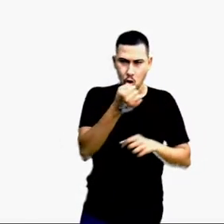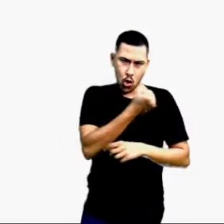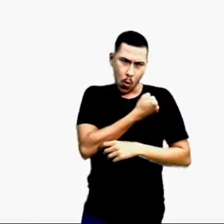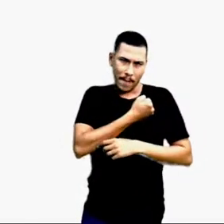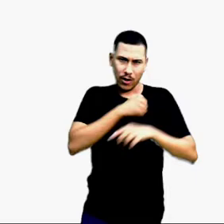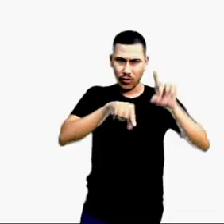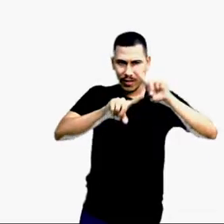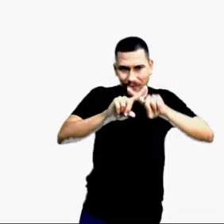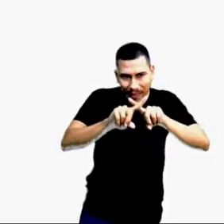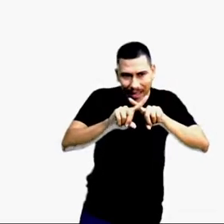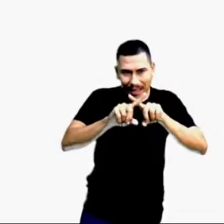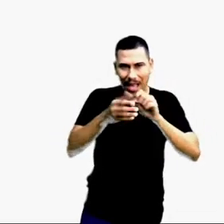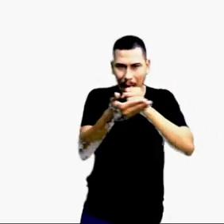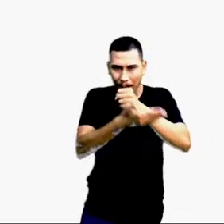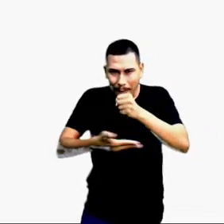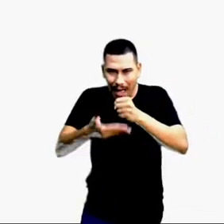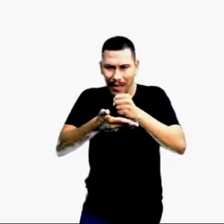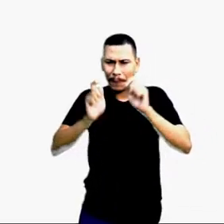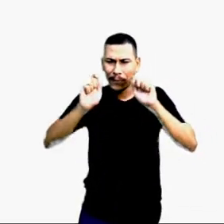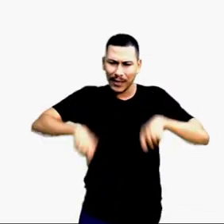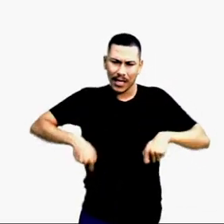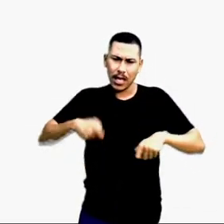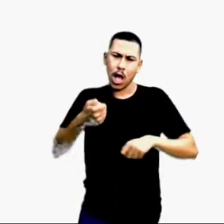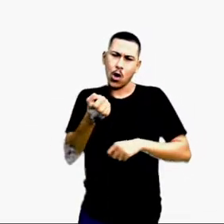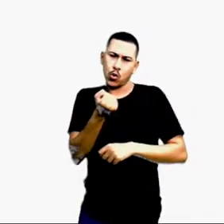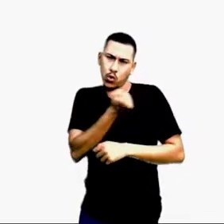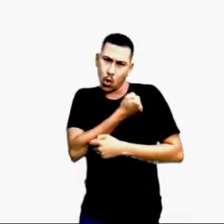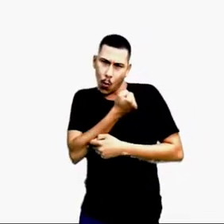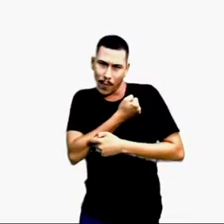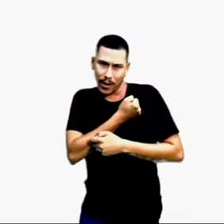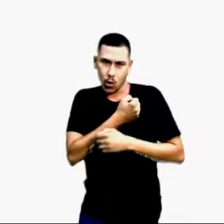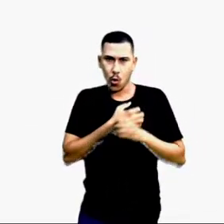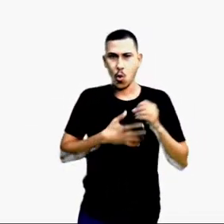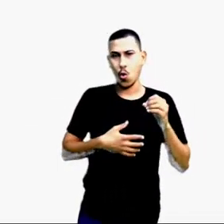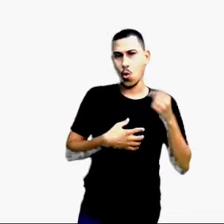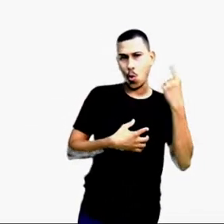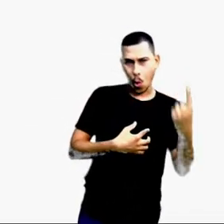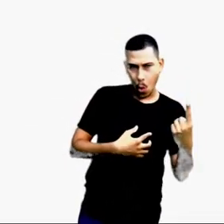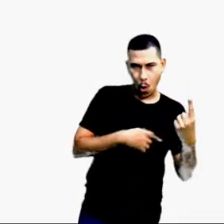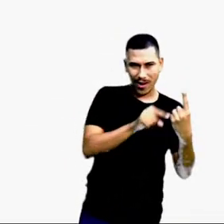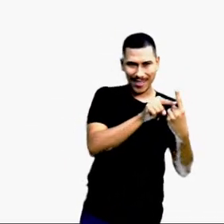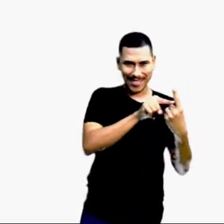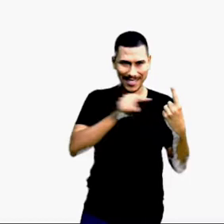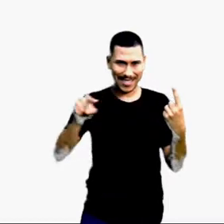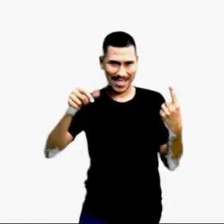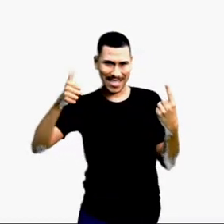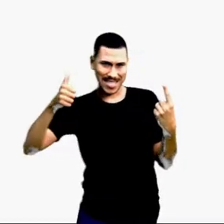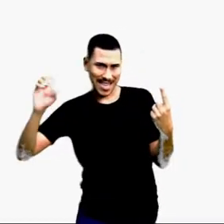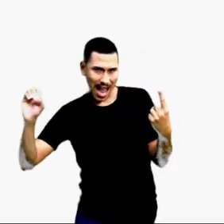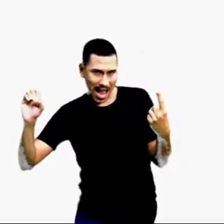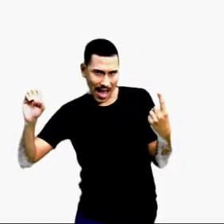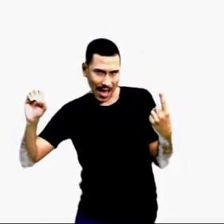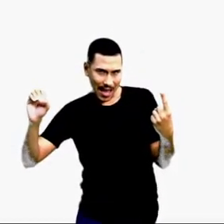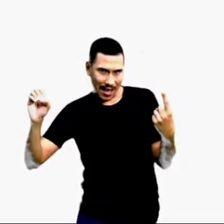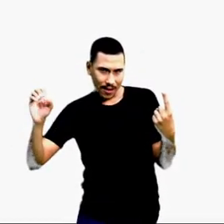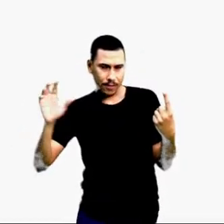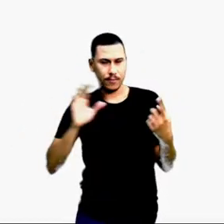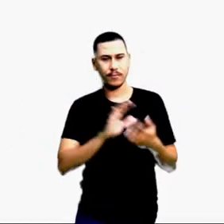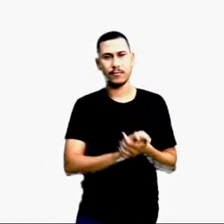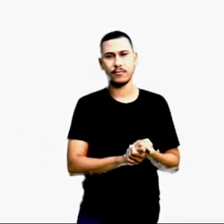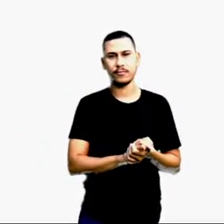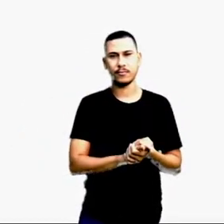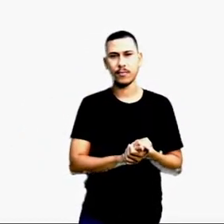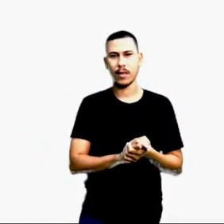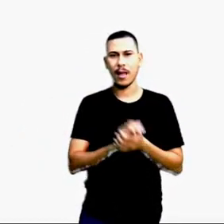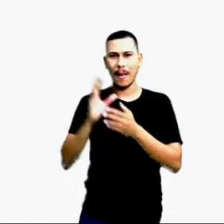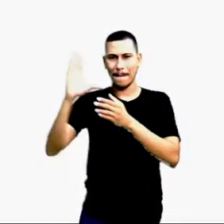ele tem que ser um número compreendido entre 1 e 10, de 1 até 9,